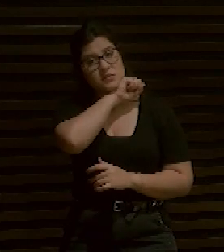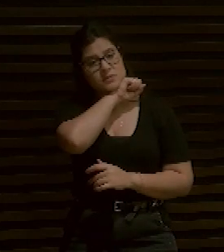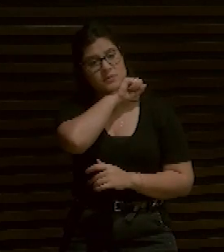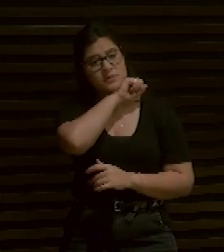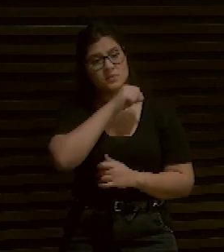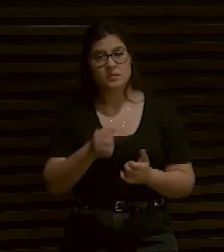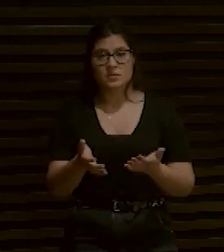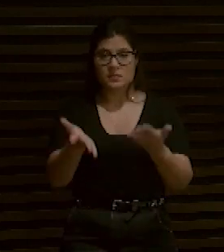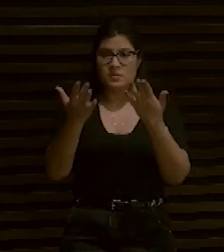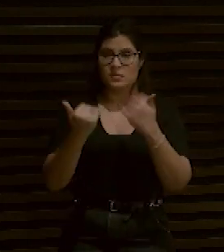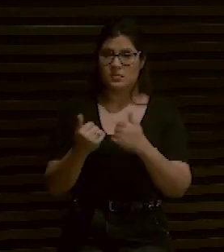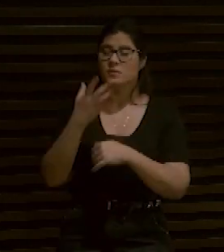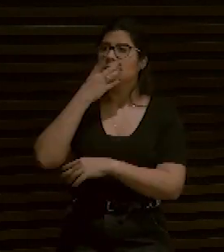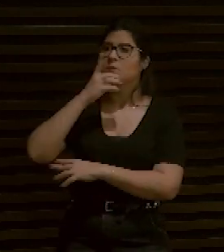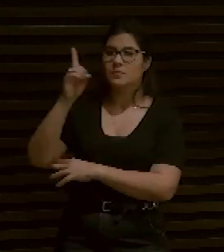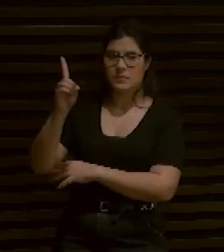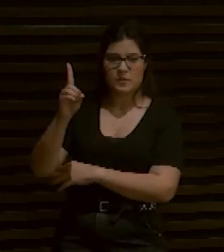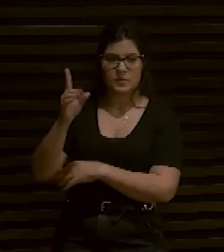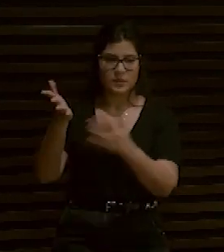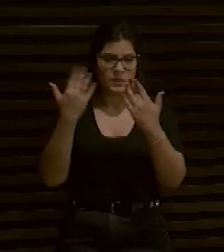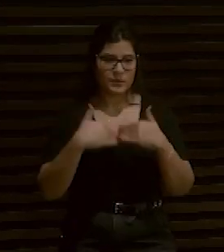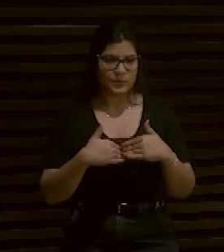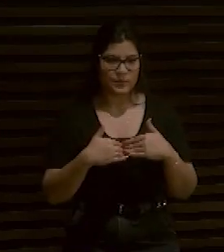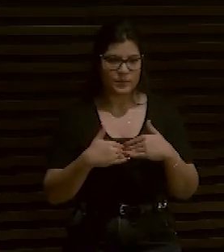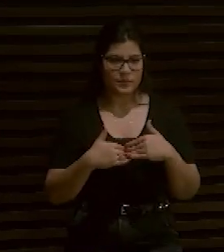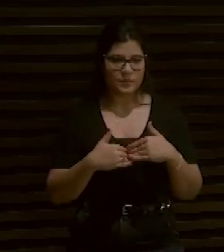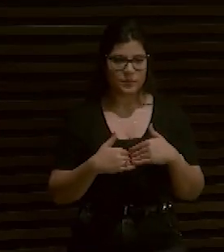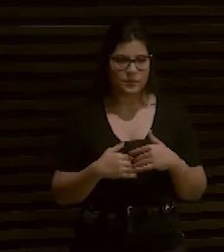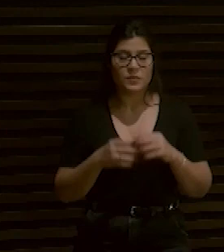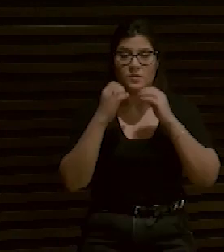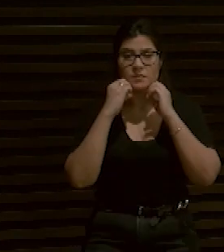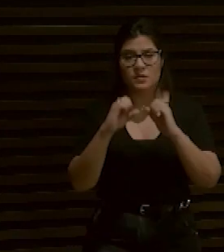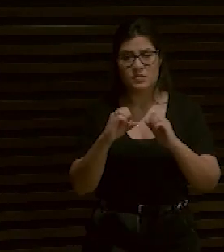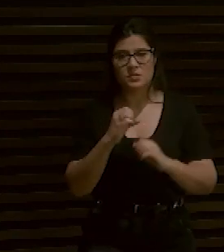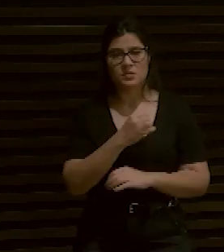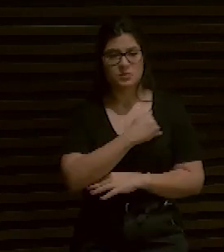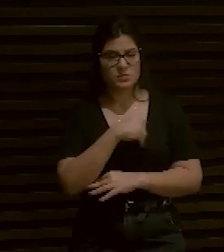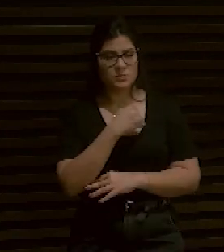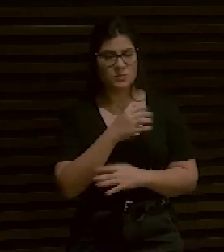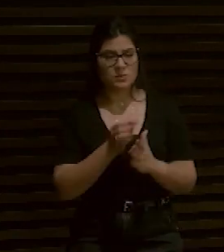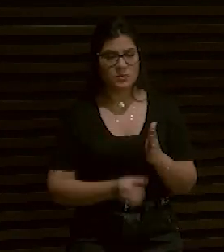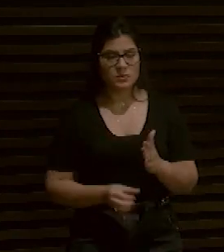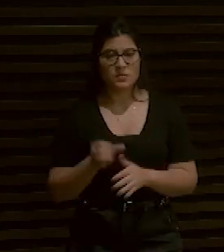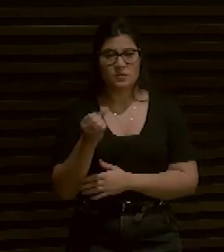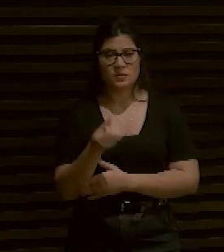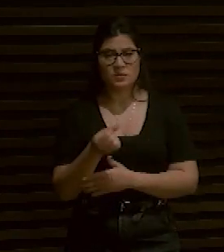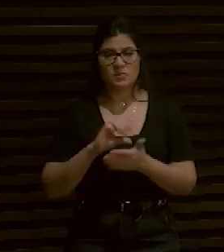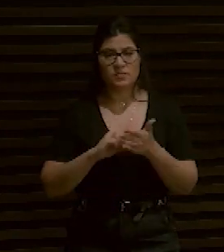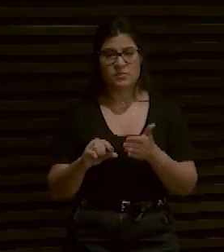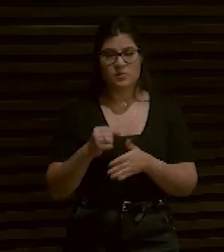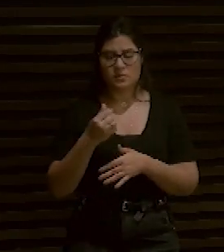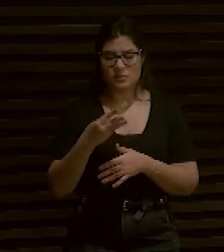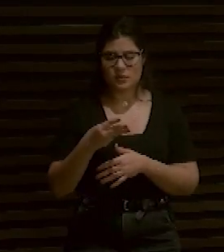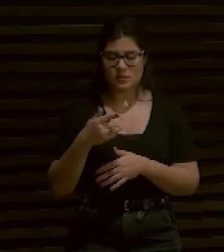lhe entregou. Vamos ver o que está escrito no Evangelho de João, capítulo 6, versículo